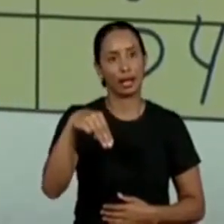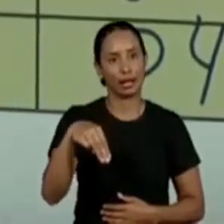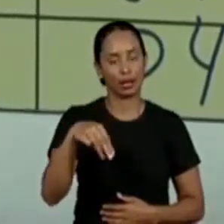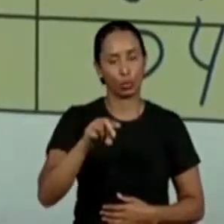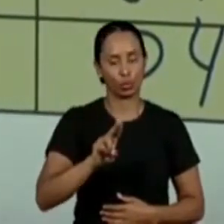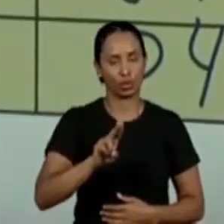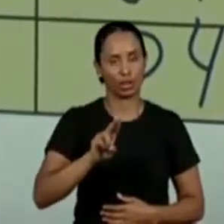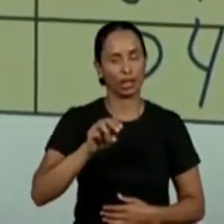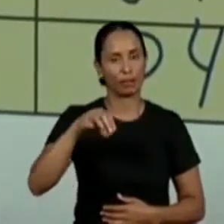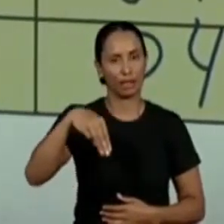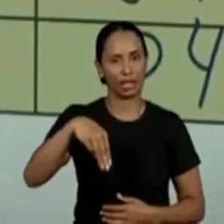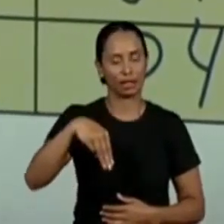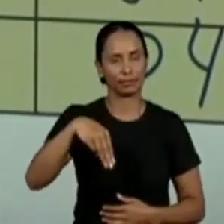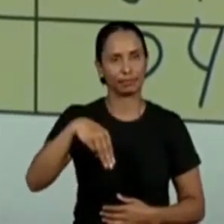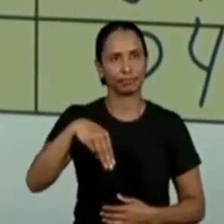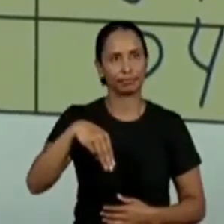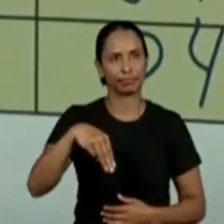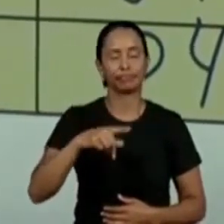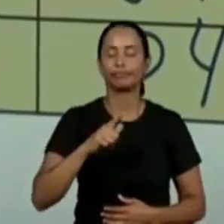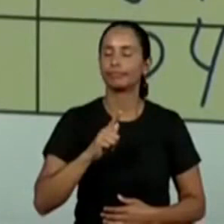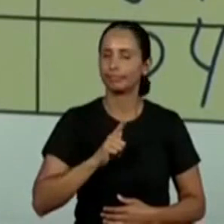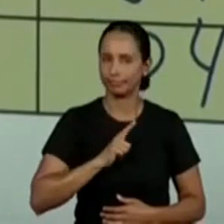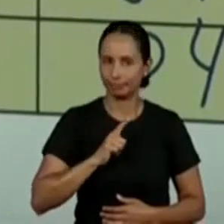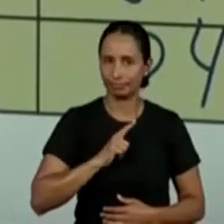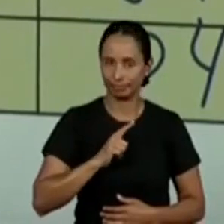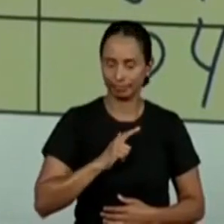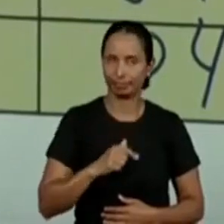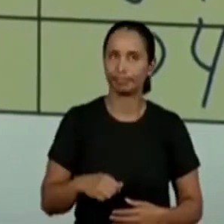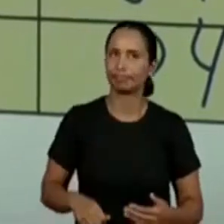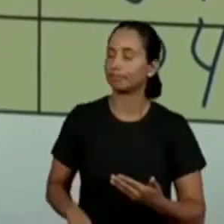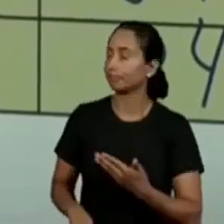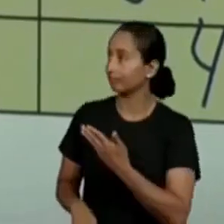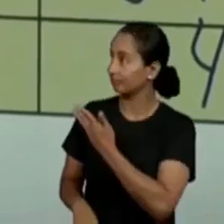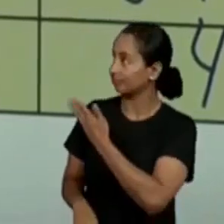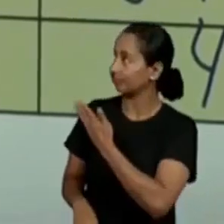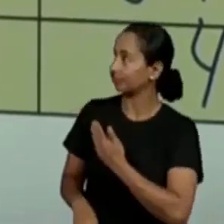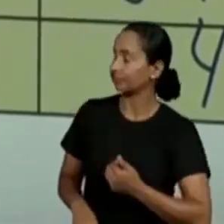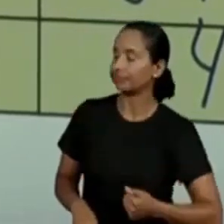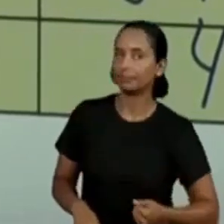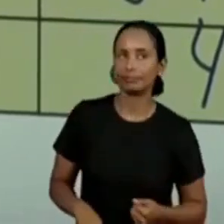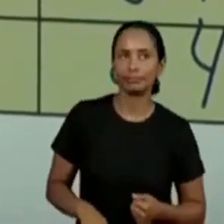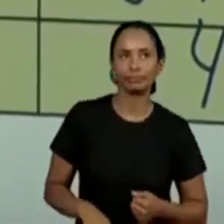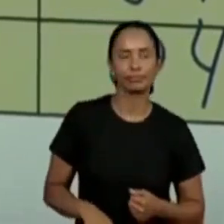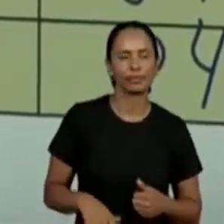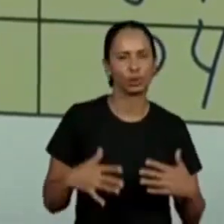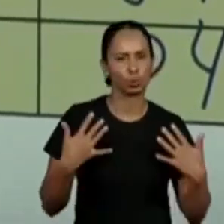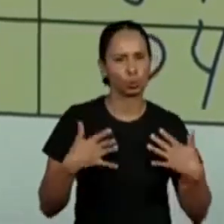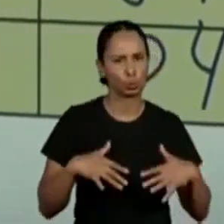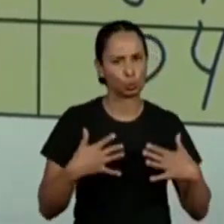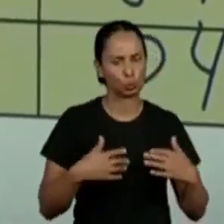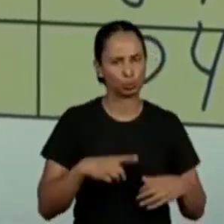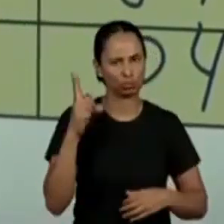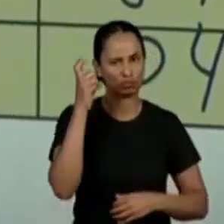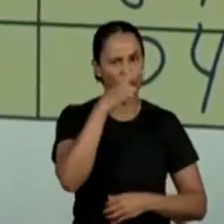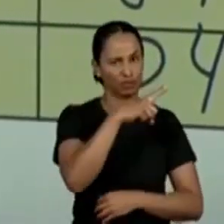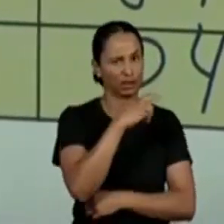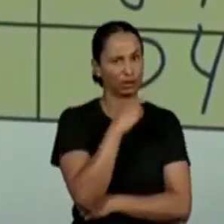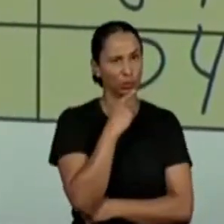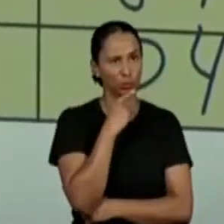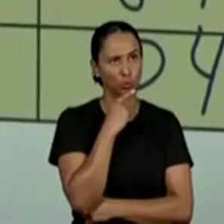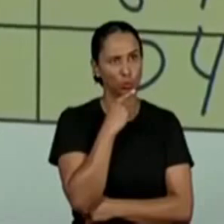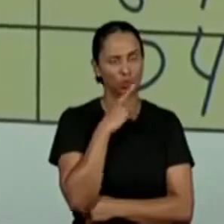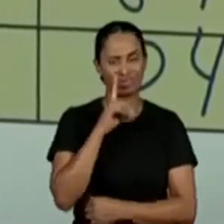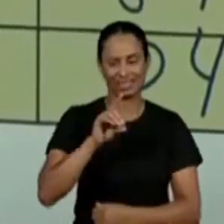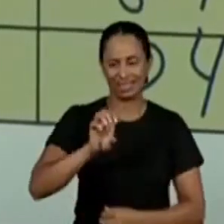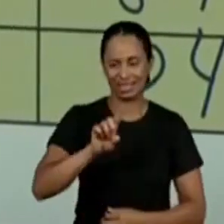caso de 5, né? Eu tenho uma dezena de milhar. Nossa, né? Que complicado. Então,